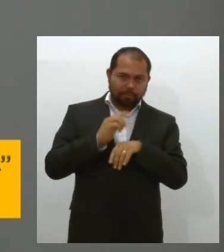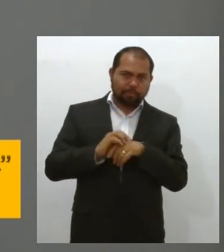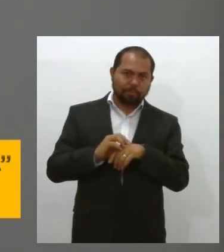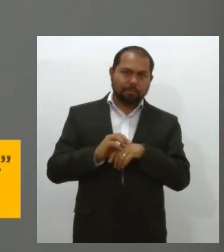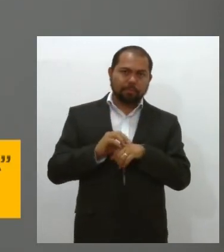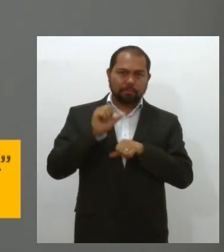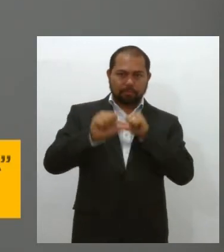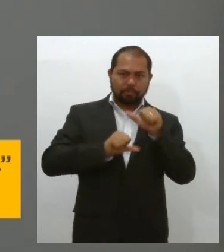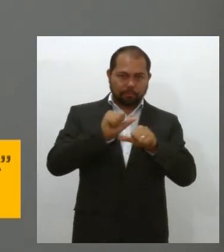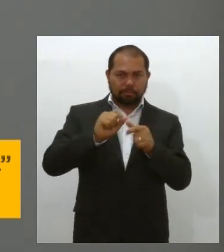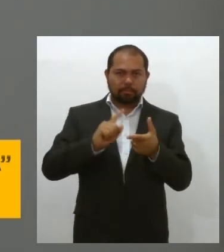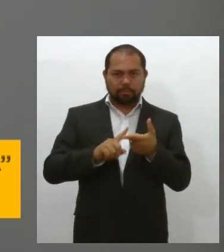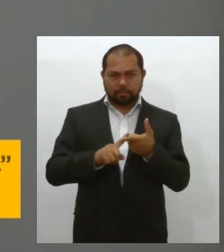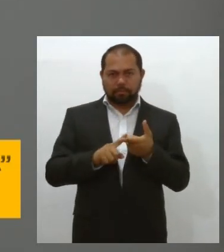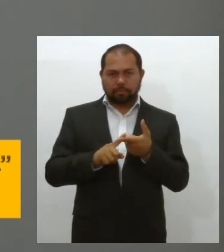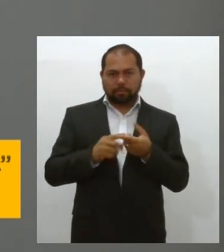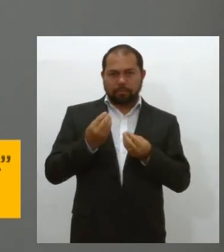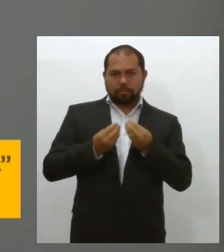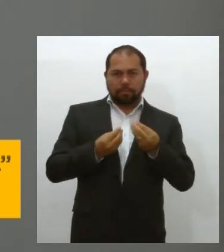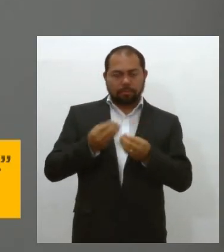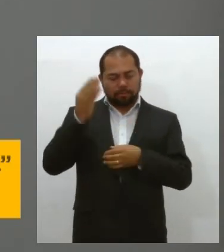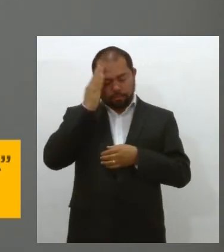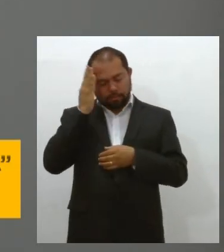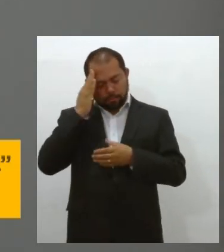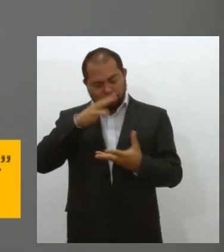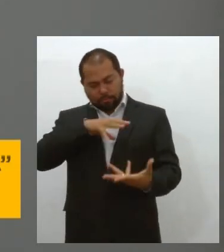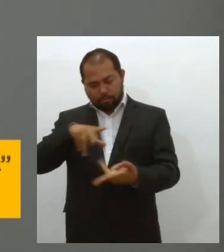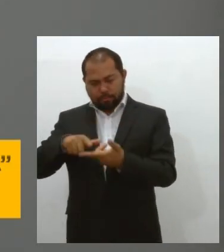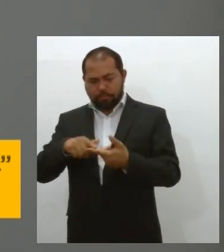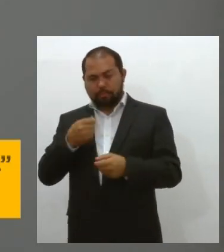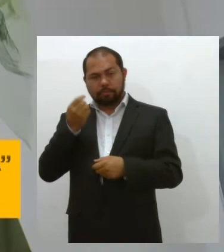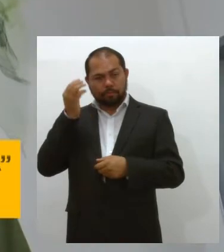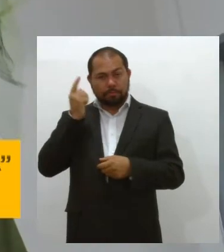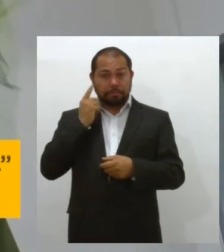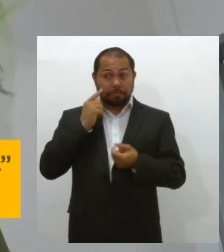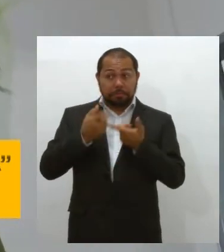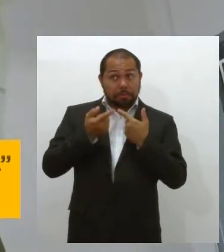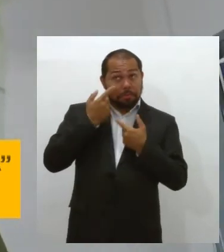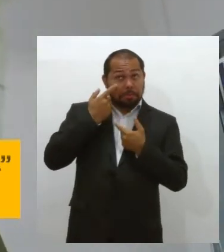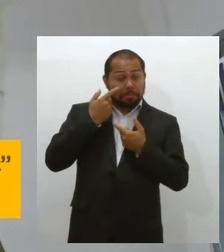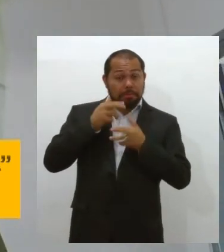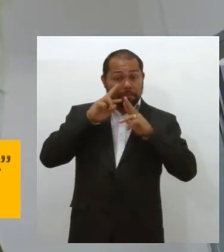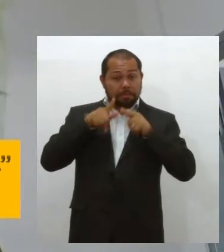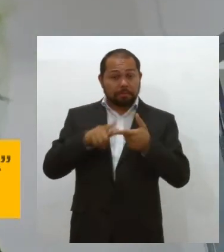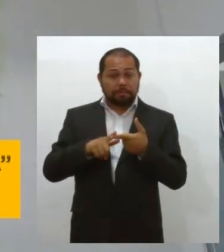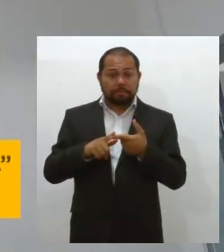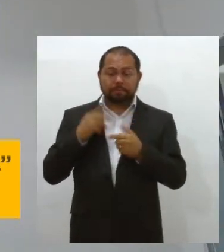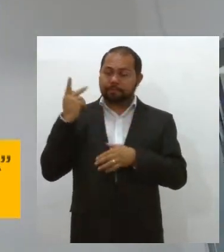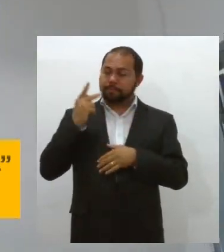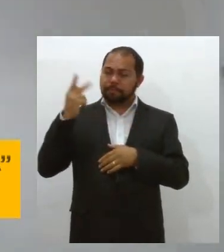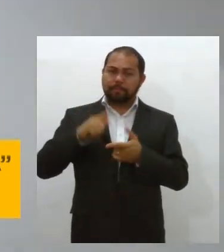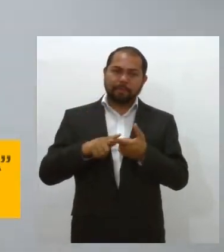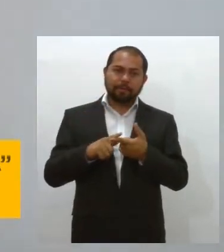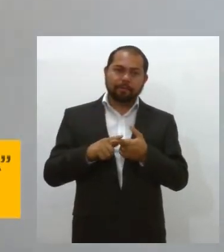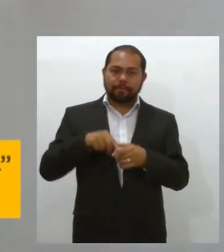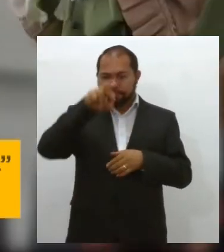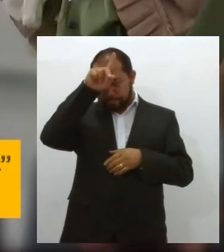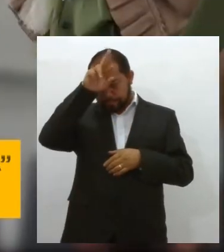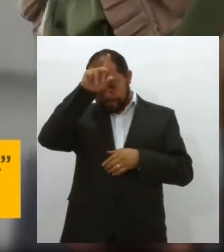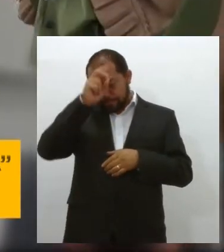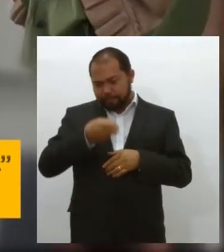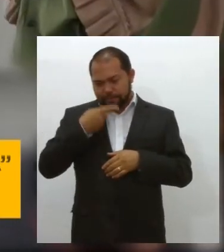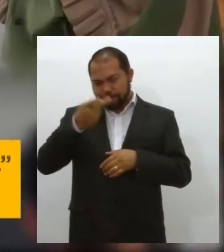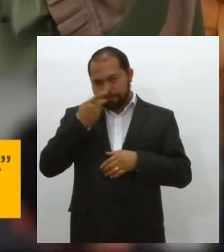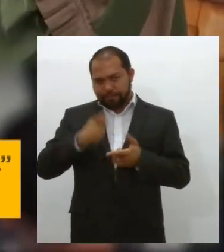maneira com que eles enxergam o mundo, fazer com que eles consigam enxergar de uma outra maneira. A história se desenrola com o Grilo Falante explicando